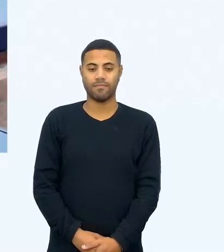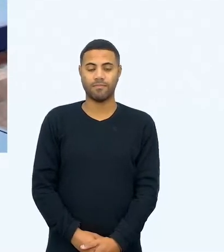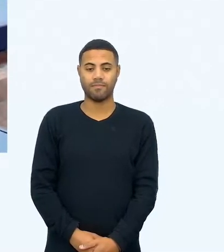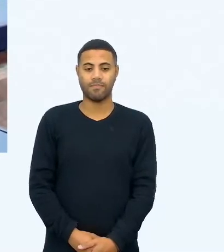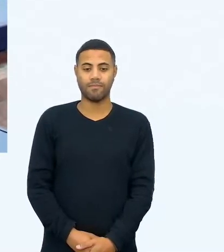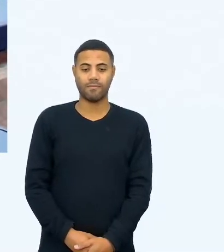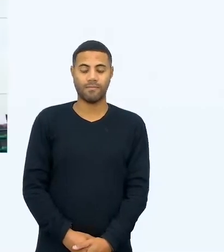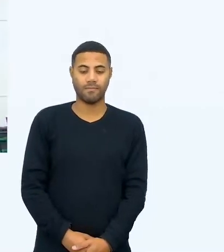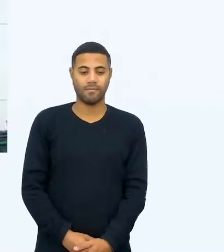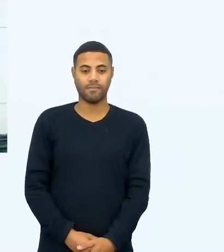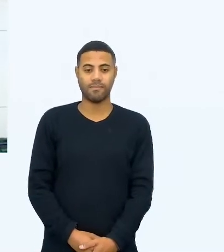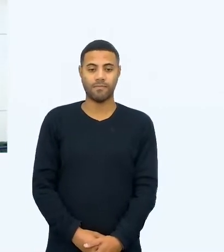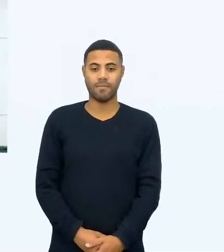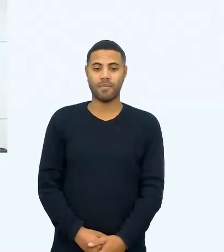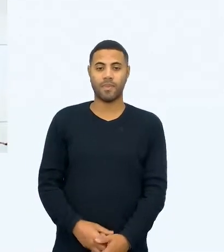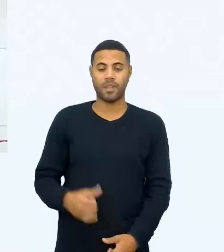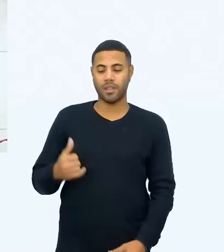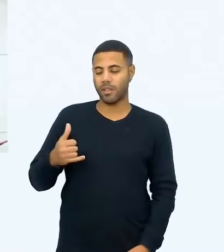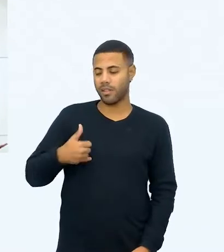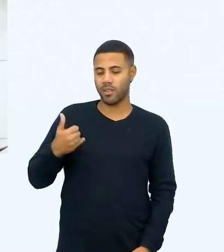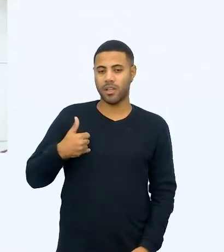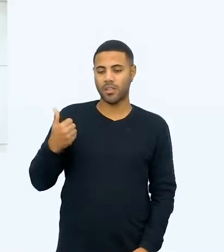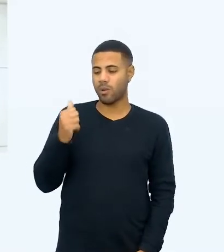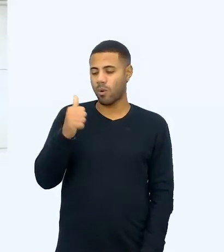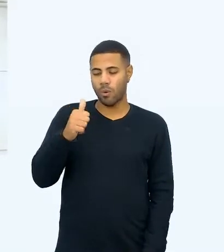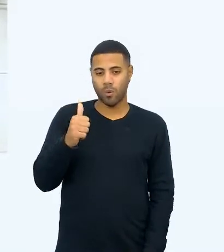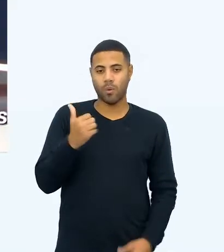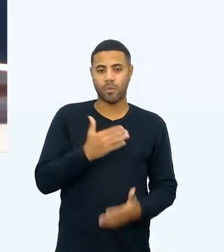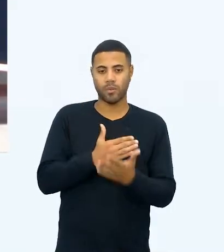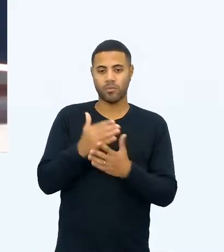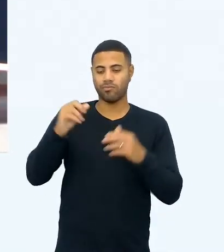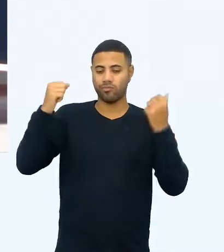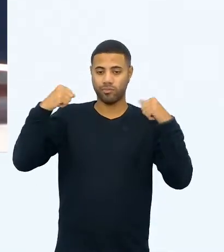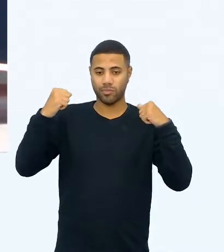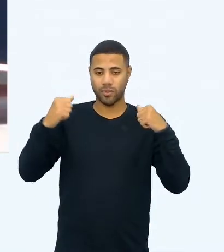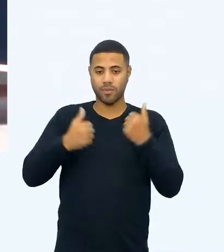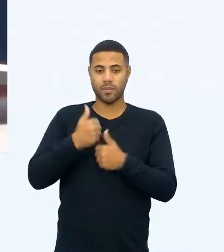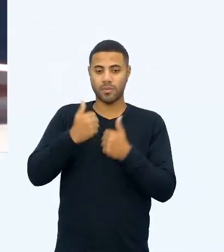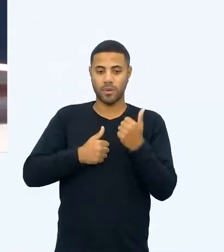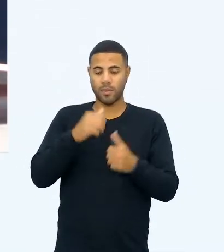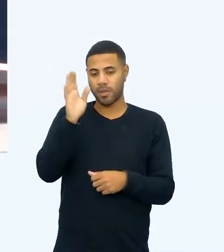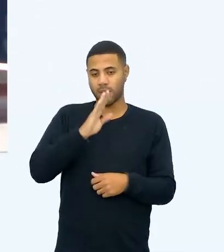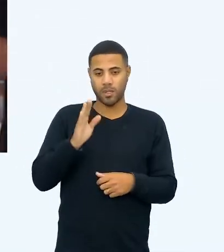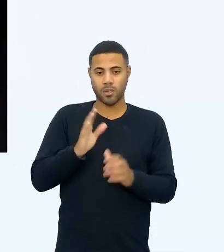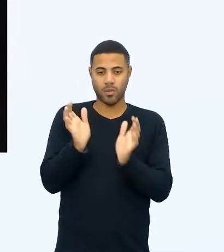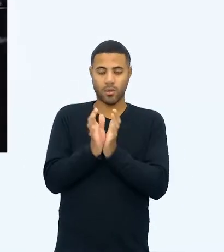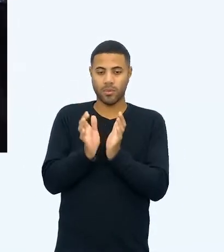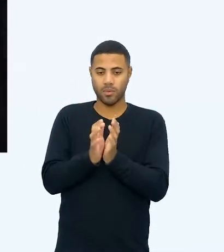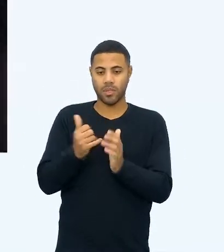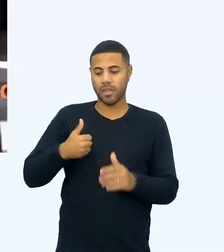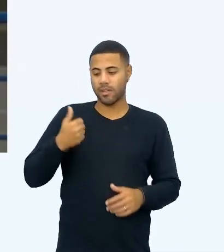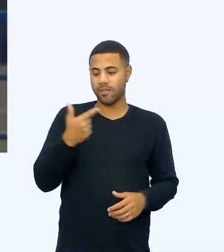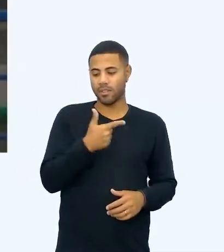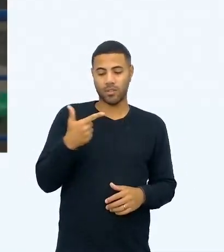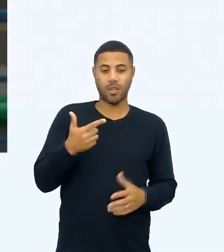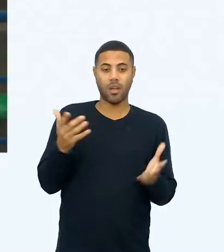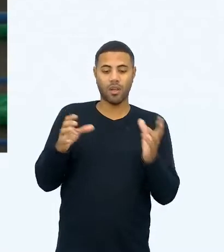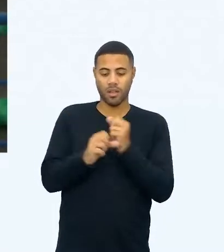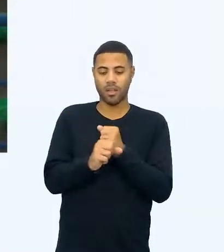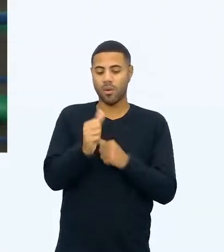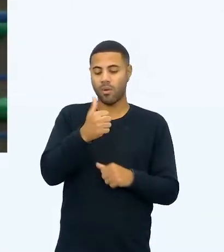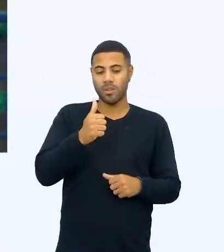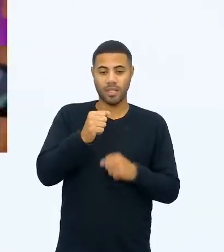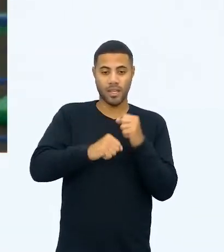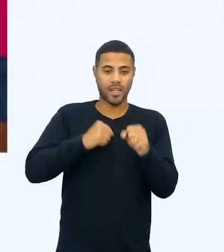Eu comecei muito cedo na ginástica, com 11 anos no Brasil Futebol Clube. Hoje em dia tenho 22 e já fazem 11 anos que eu faço ginástica.